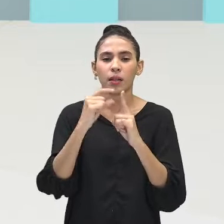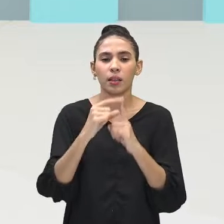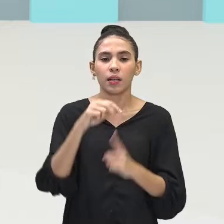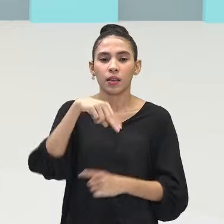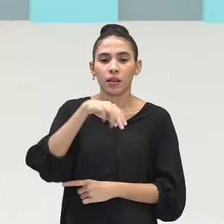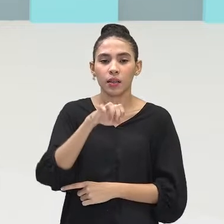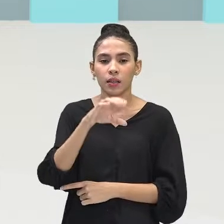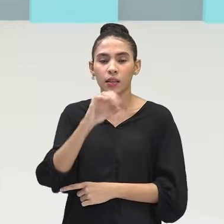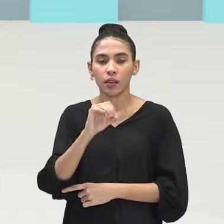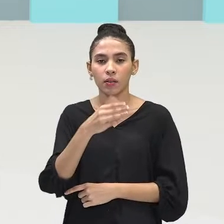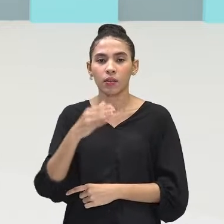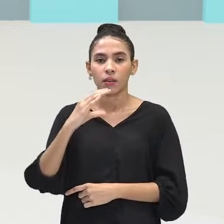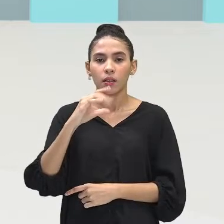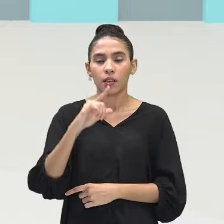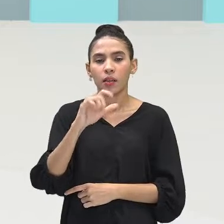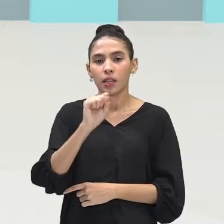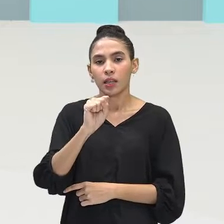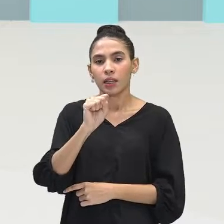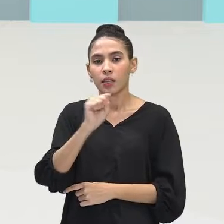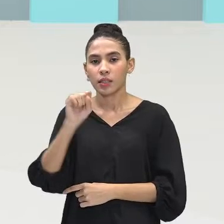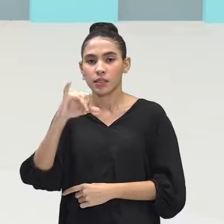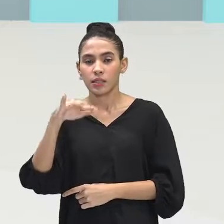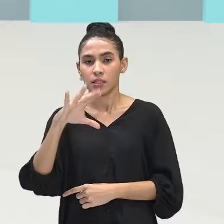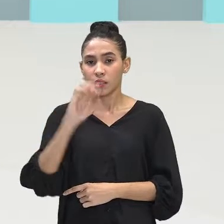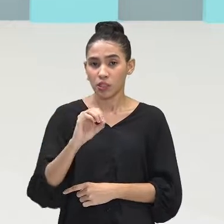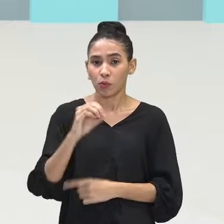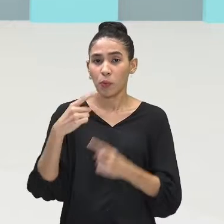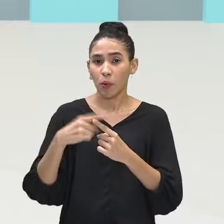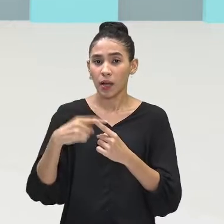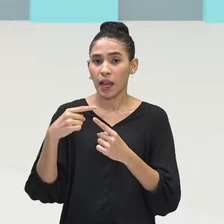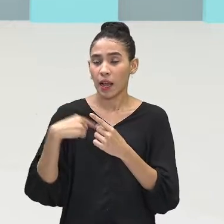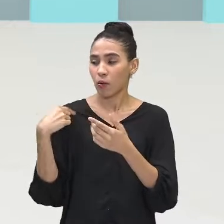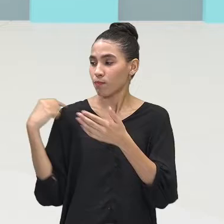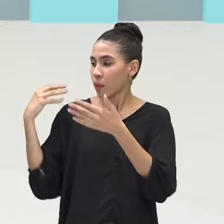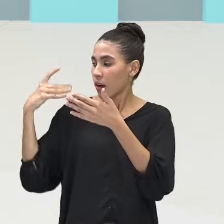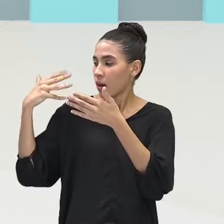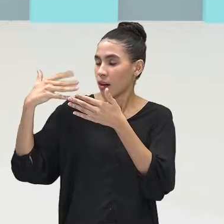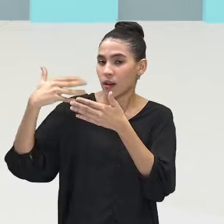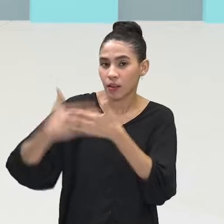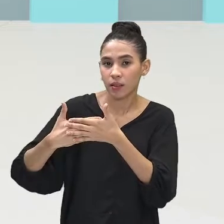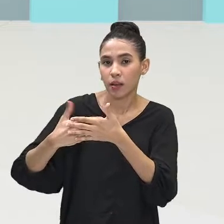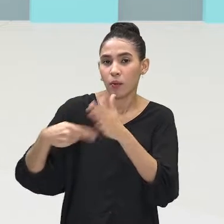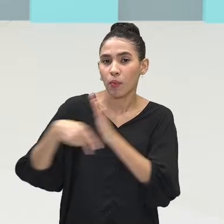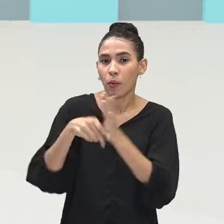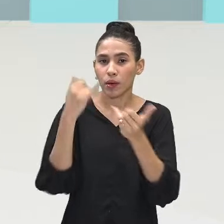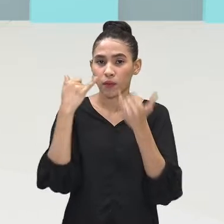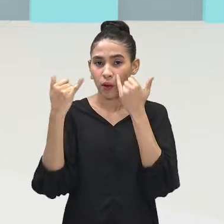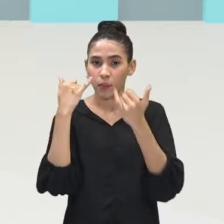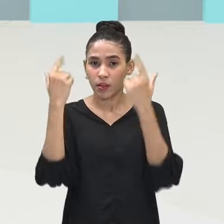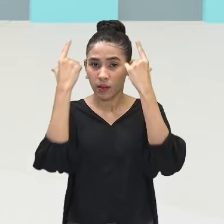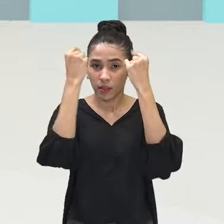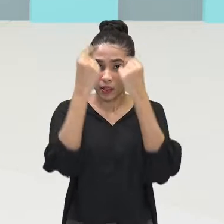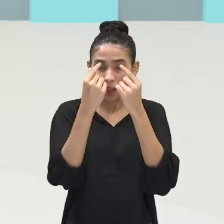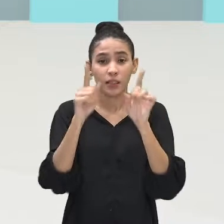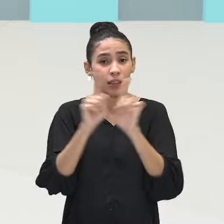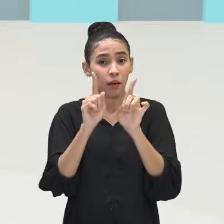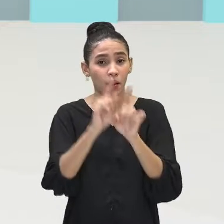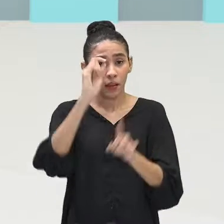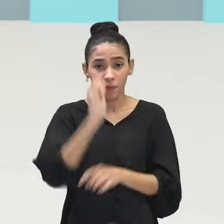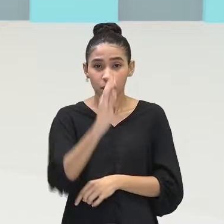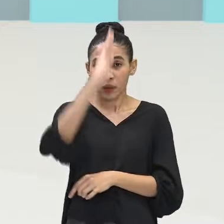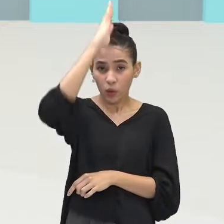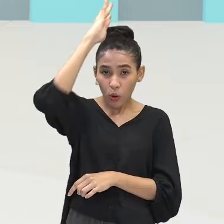vou resgatar as informações lá da Grécia, vou resgatar as informações até de Roma para colocar